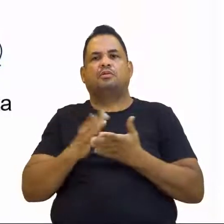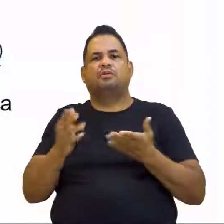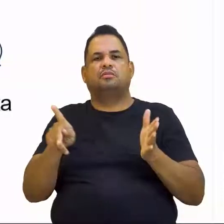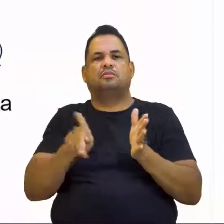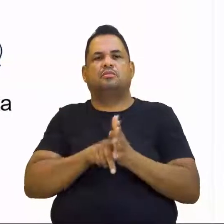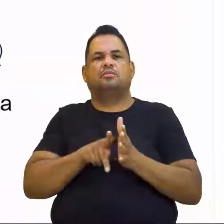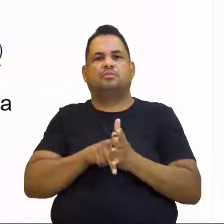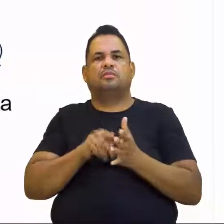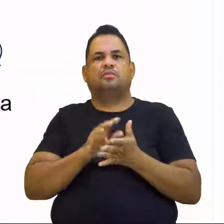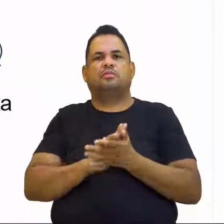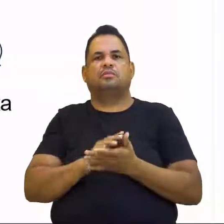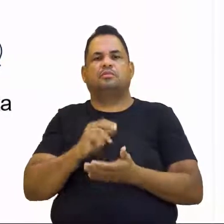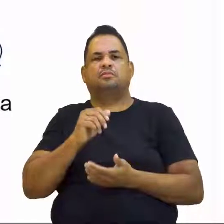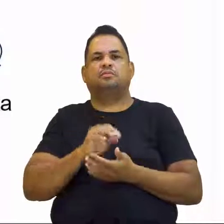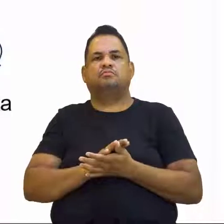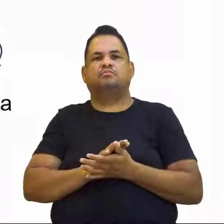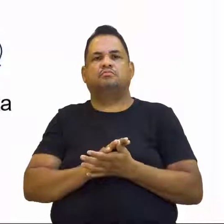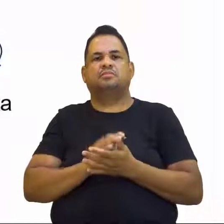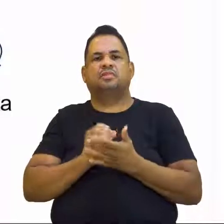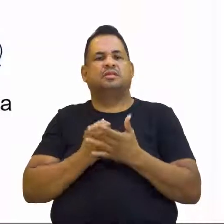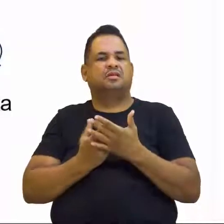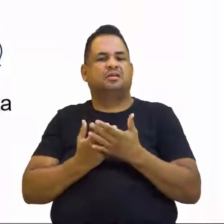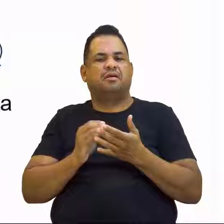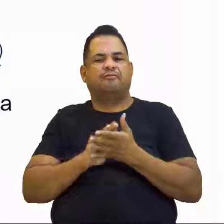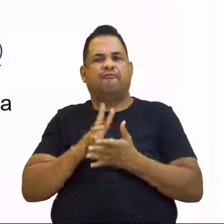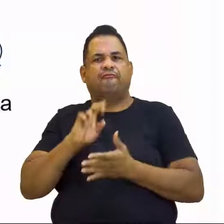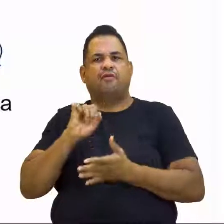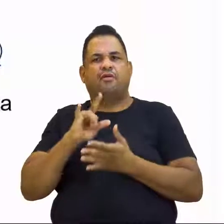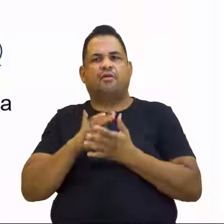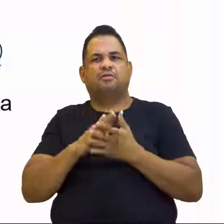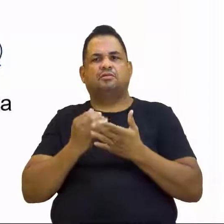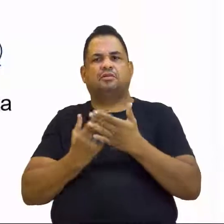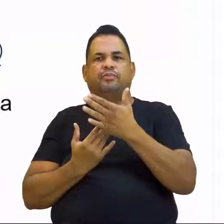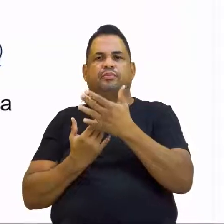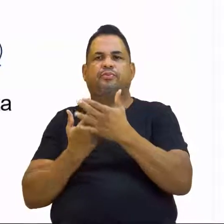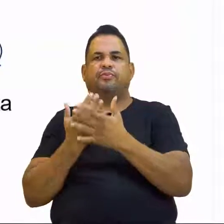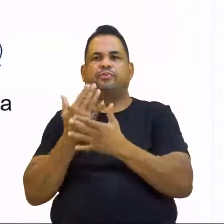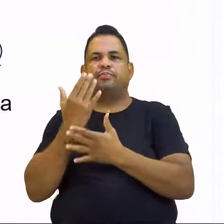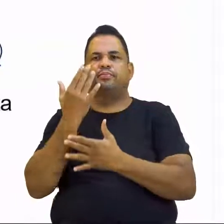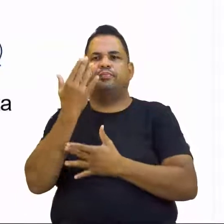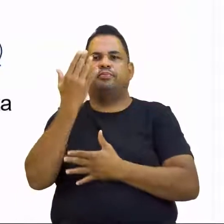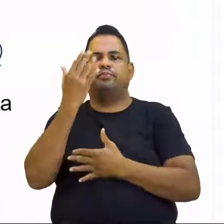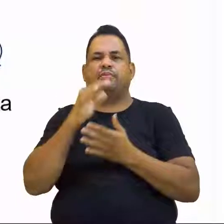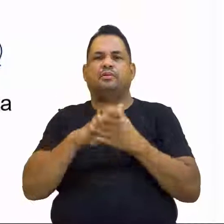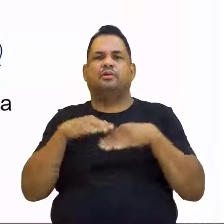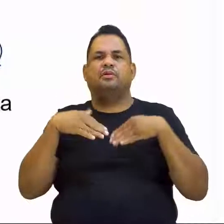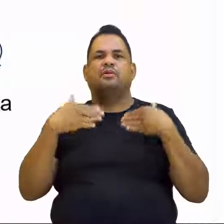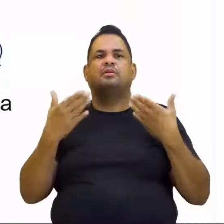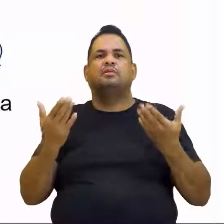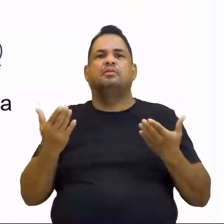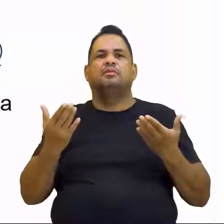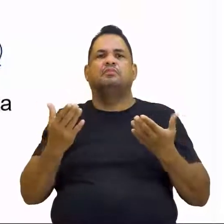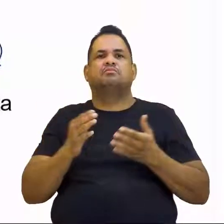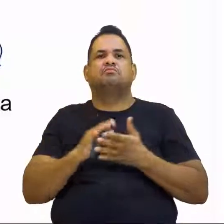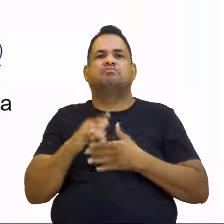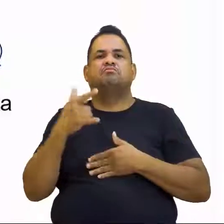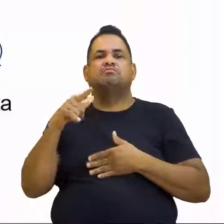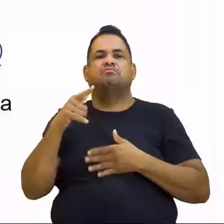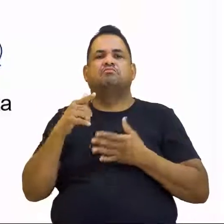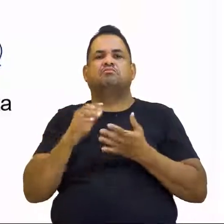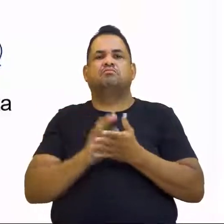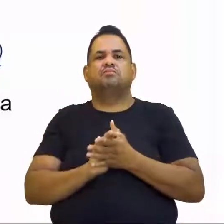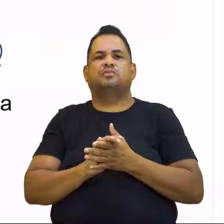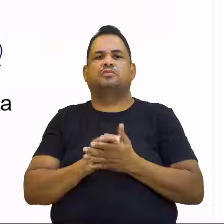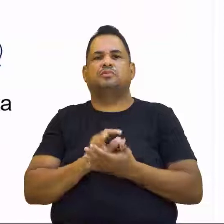hidróxido de amônio, é muito volátil. Ela vai evaporar. Quando ela evapora, eu não vou ter mais a presença do hidróxido